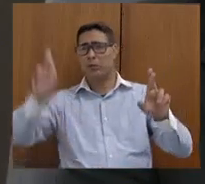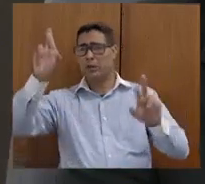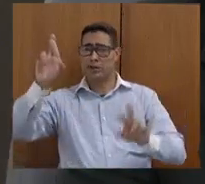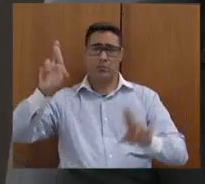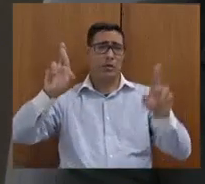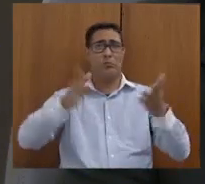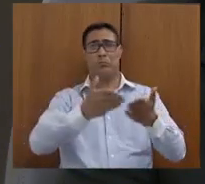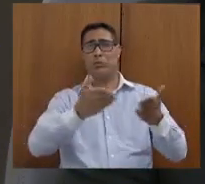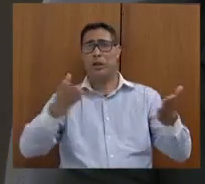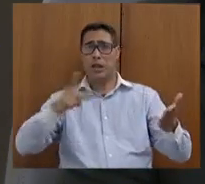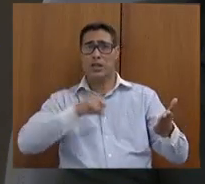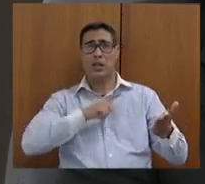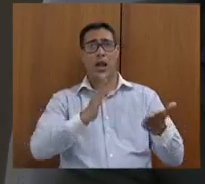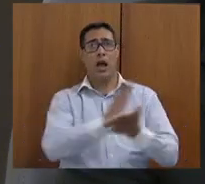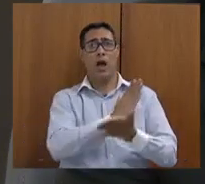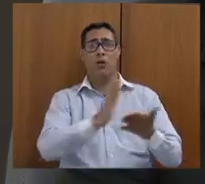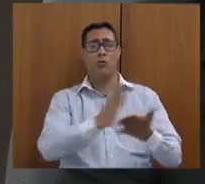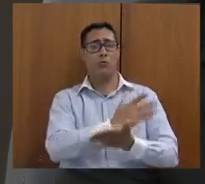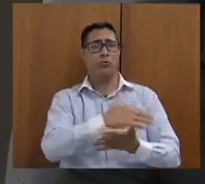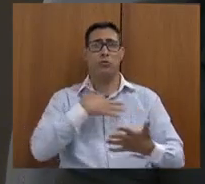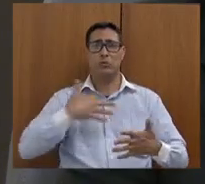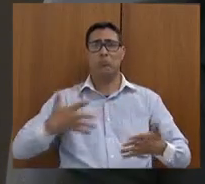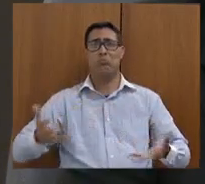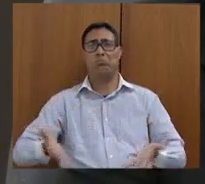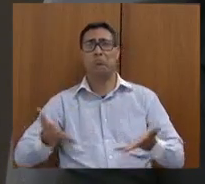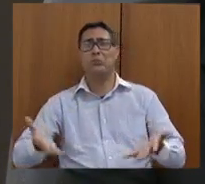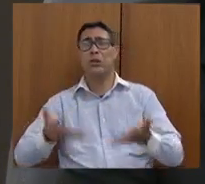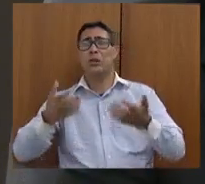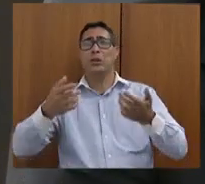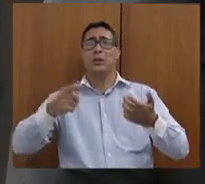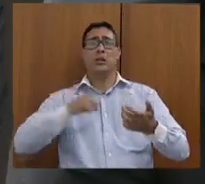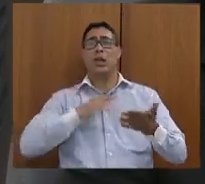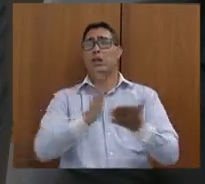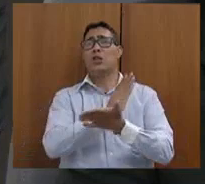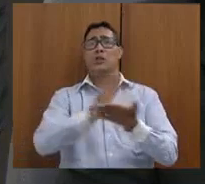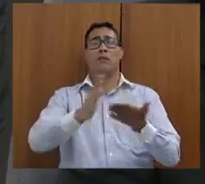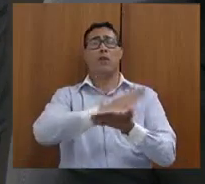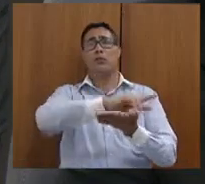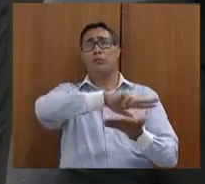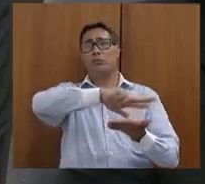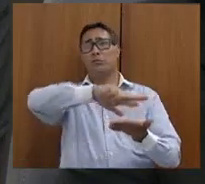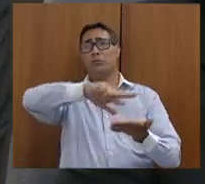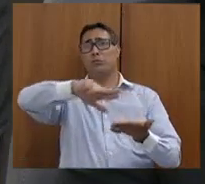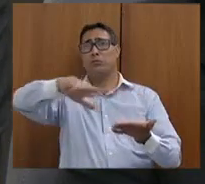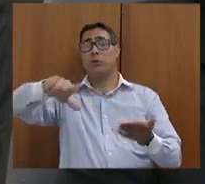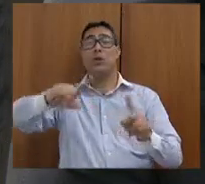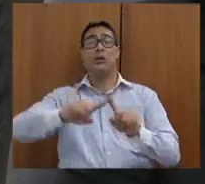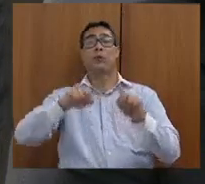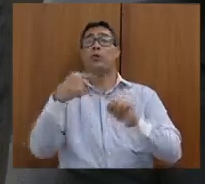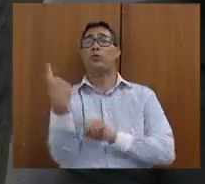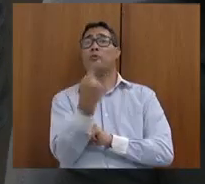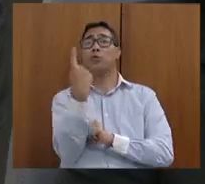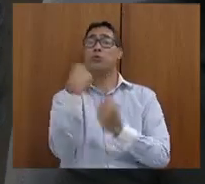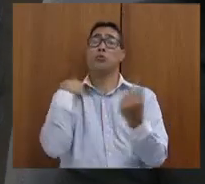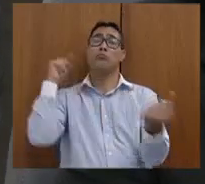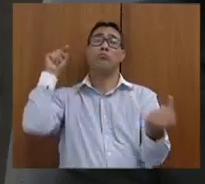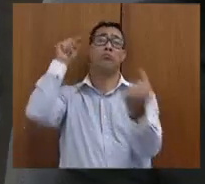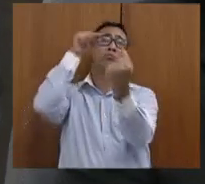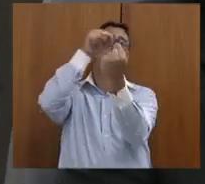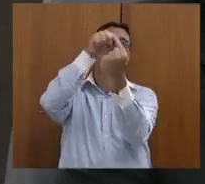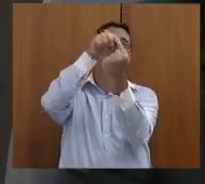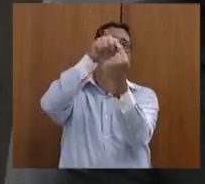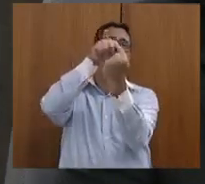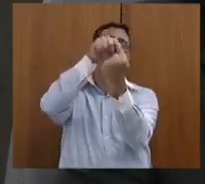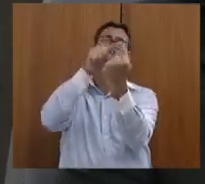temos aqui entusiastas de de diversos pontos Mas todos com o objetivo único que